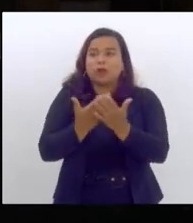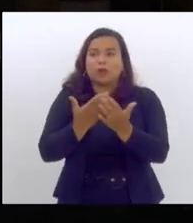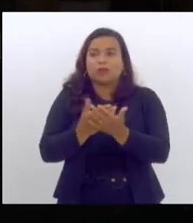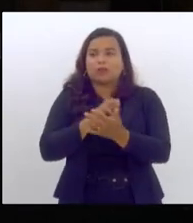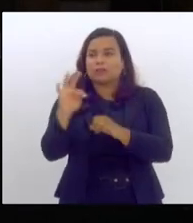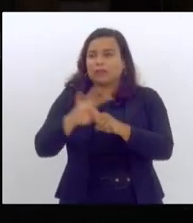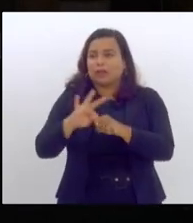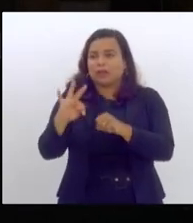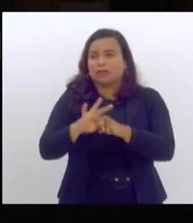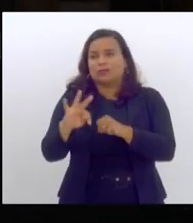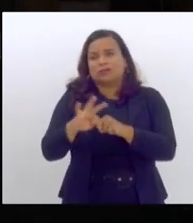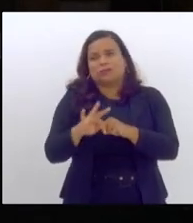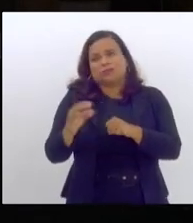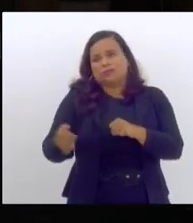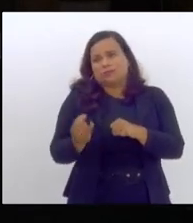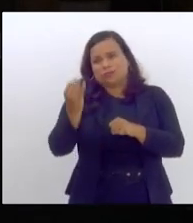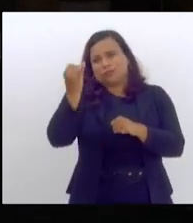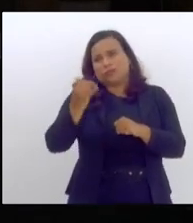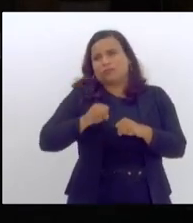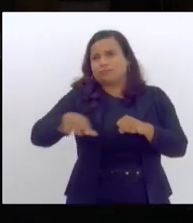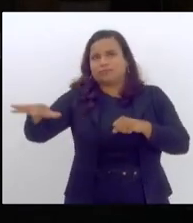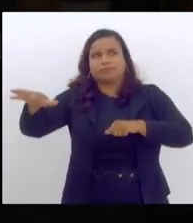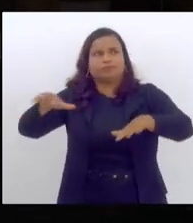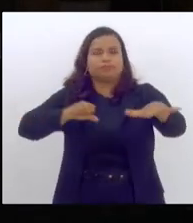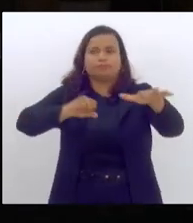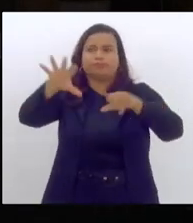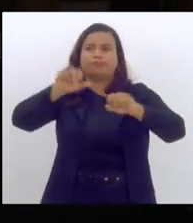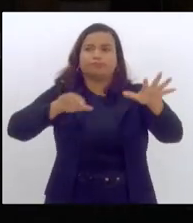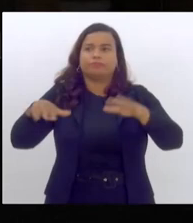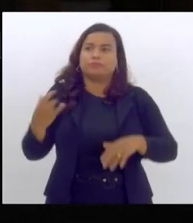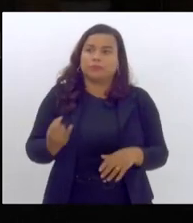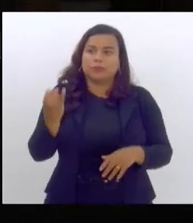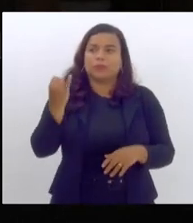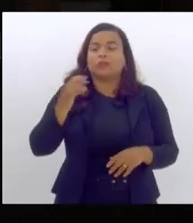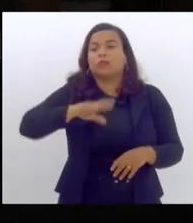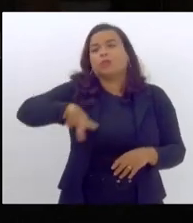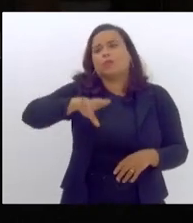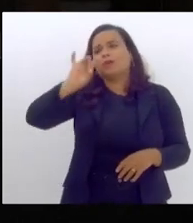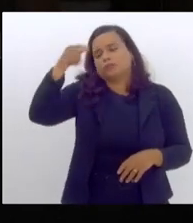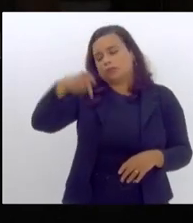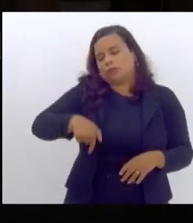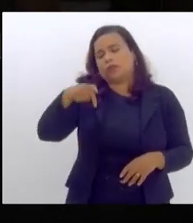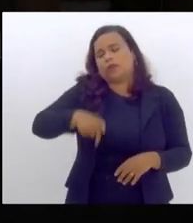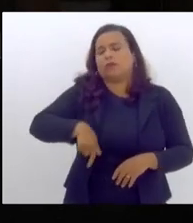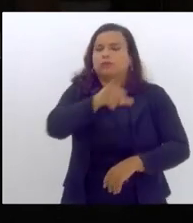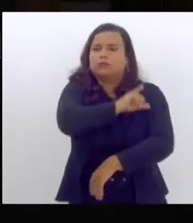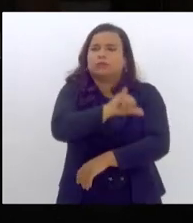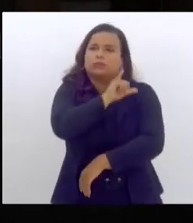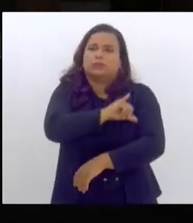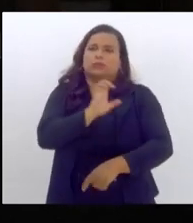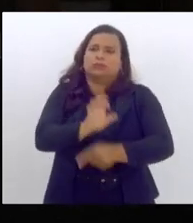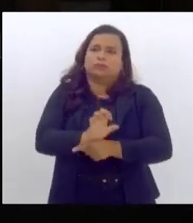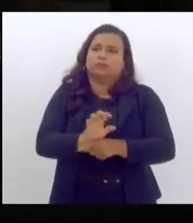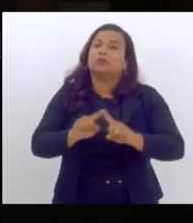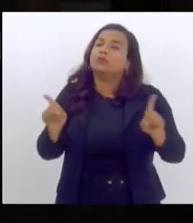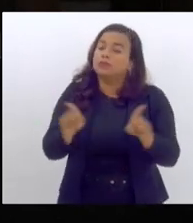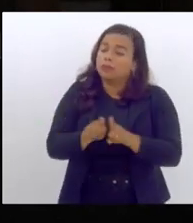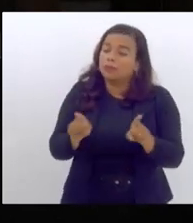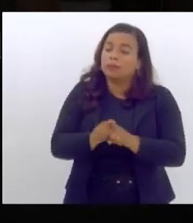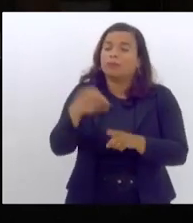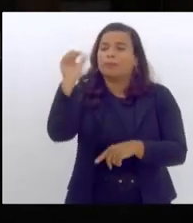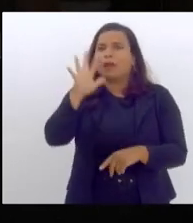as escolas técnicas se capilarizarem não só pelo Estado do Rio, como pelo Brasil inteiro. O quanto que